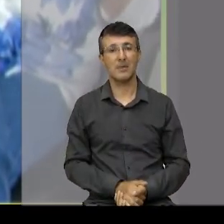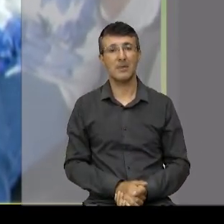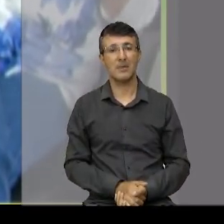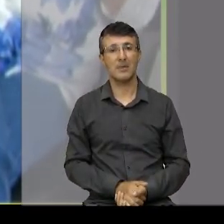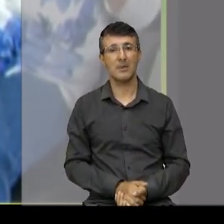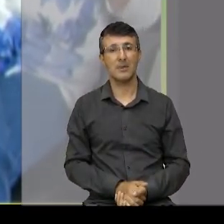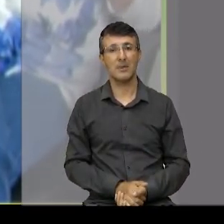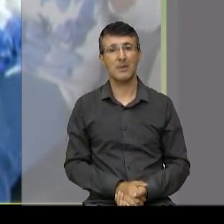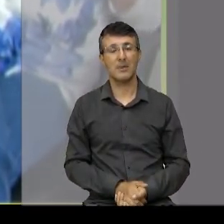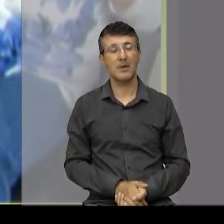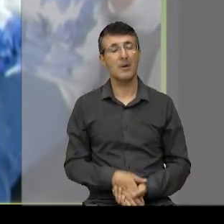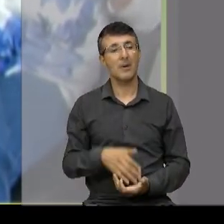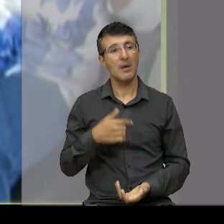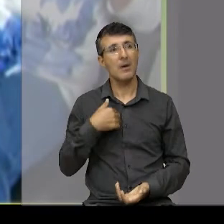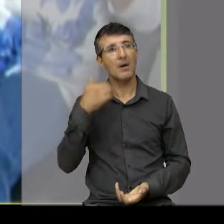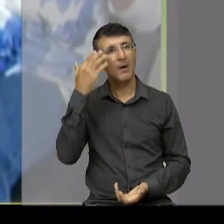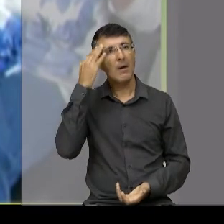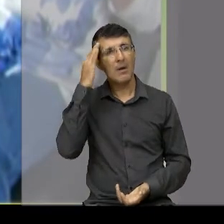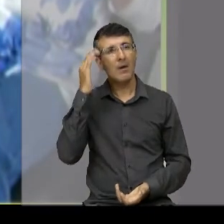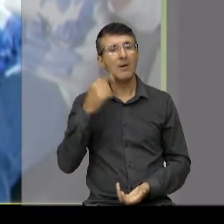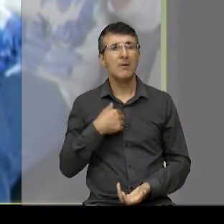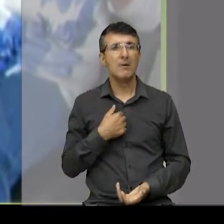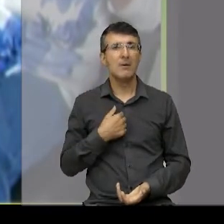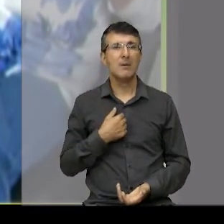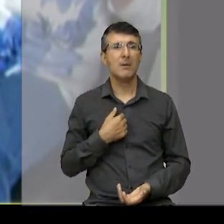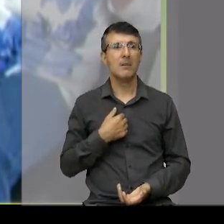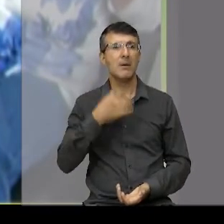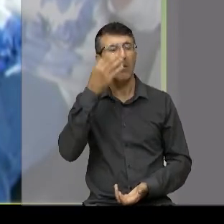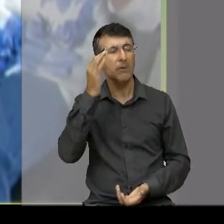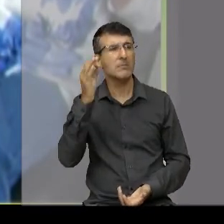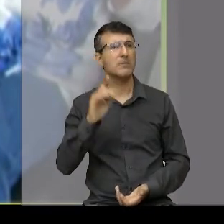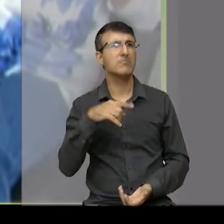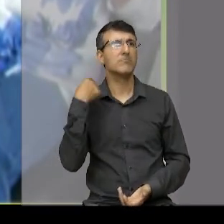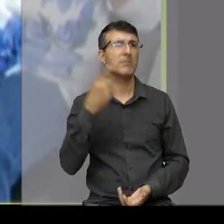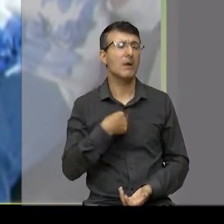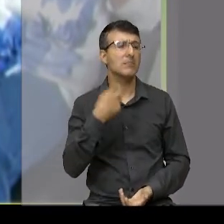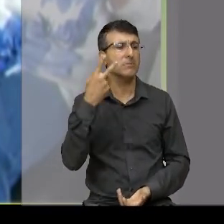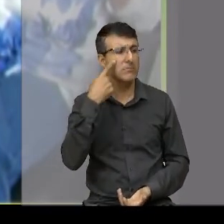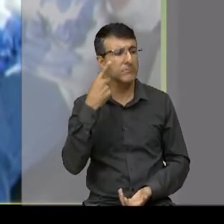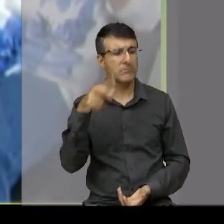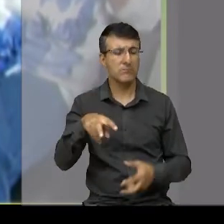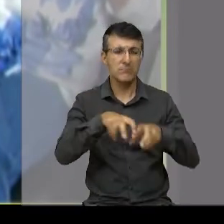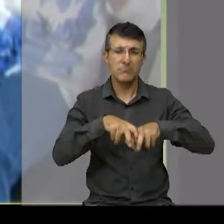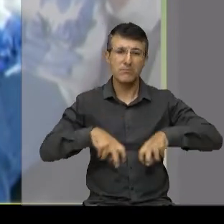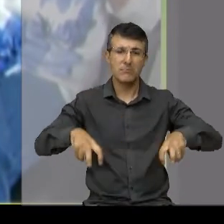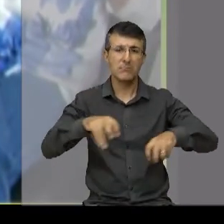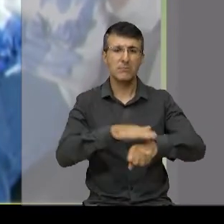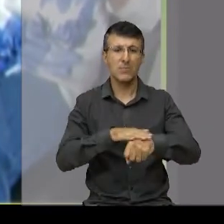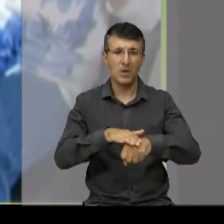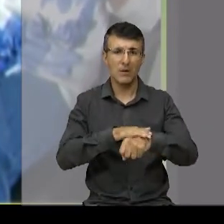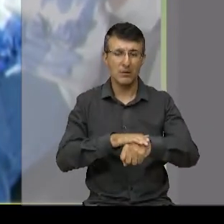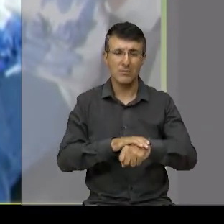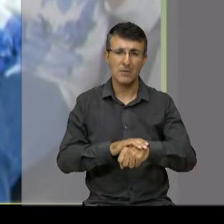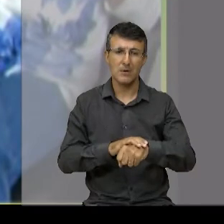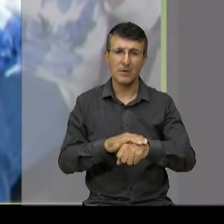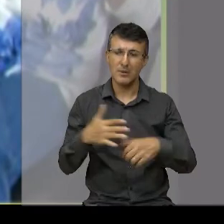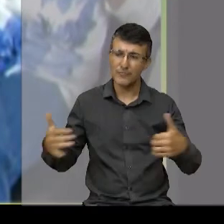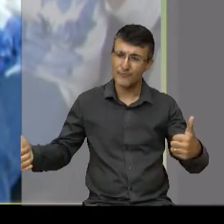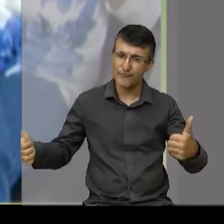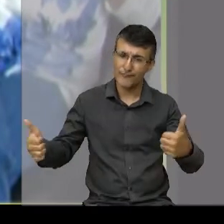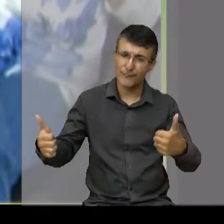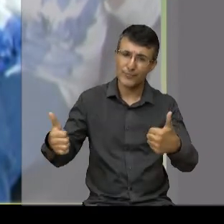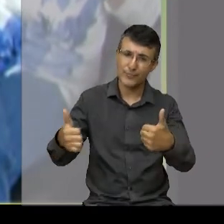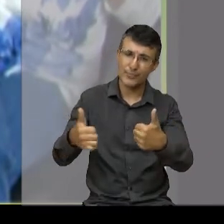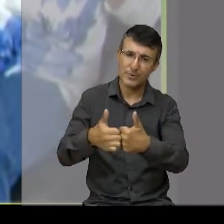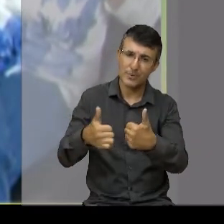Mas eu acho que é uma oportunidade também da gente estar sentando, conversando, e vamos ver se a gente consegue estreitar o laço para melhorar as